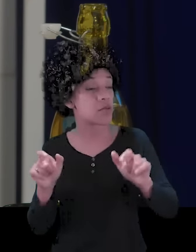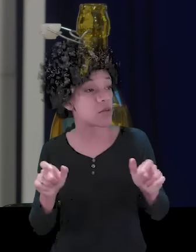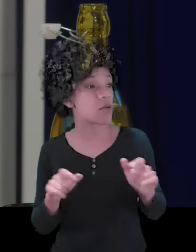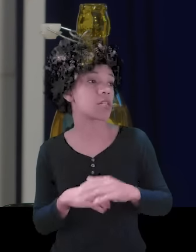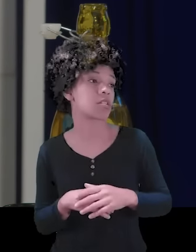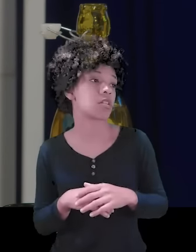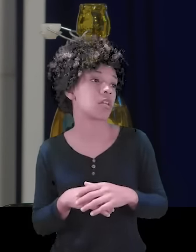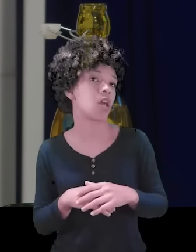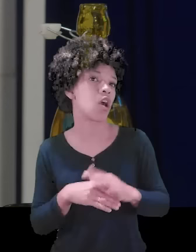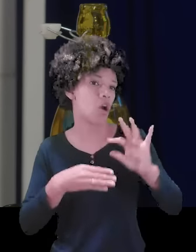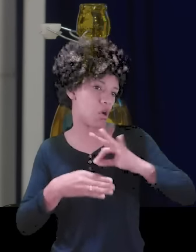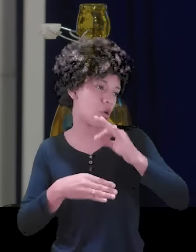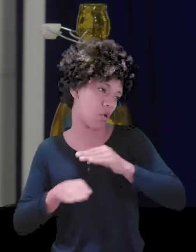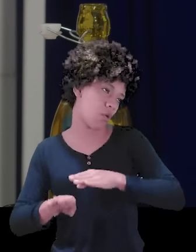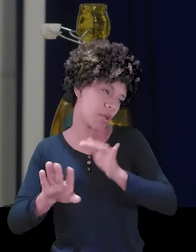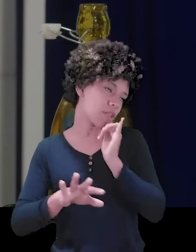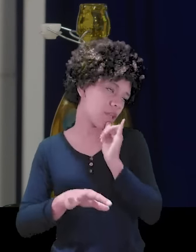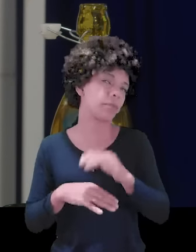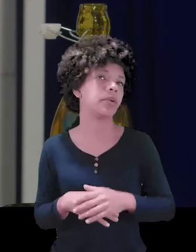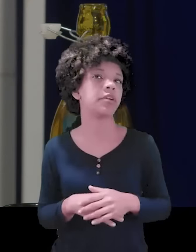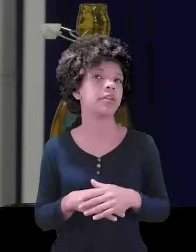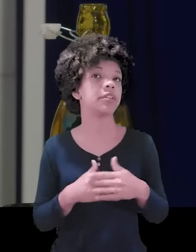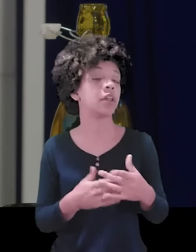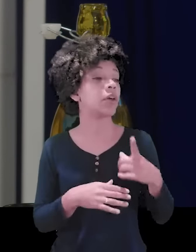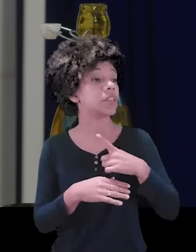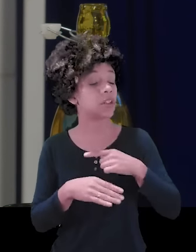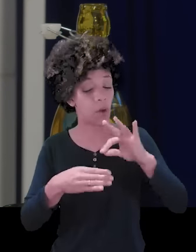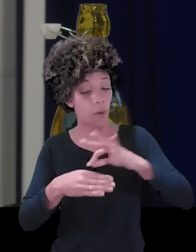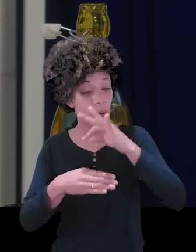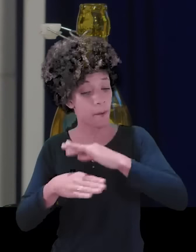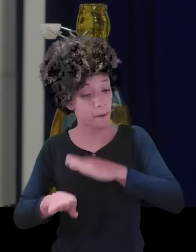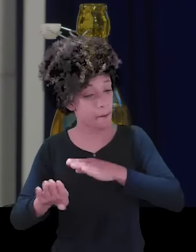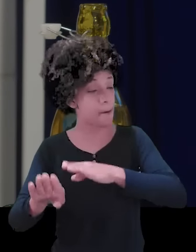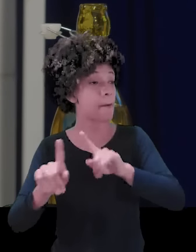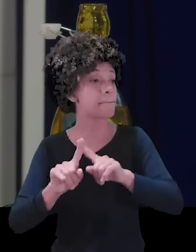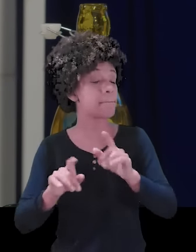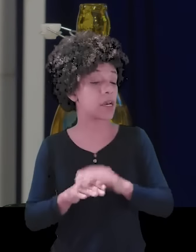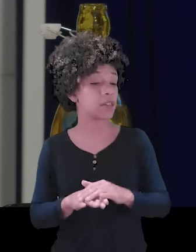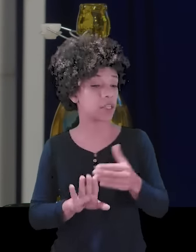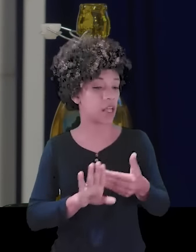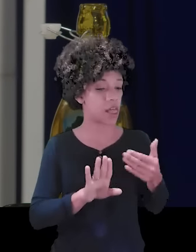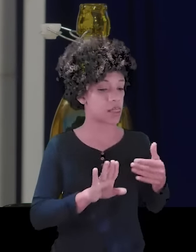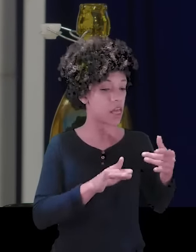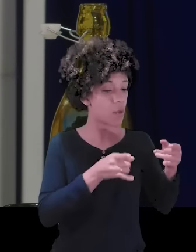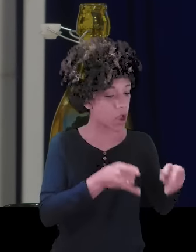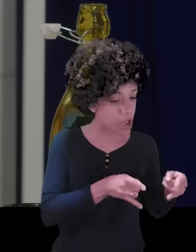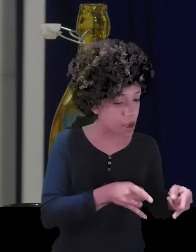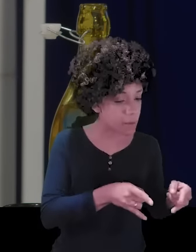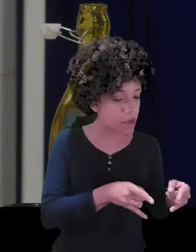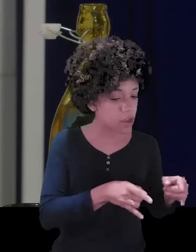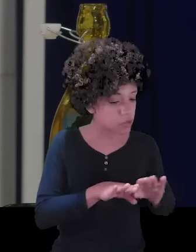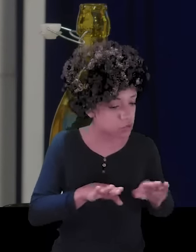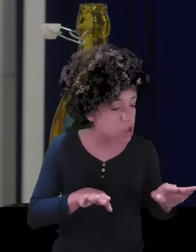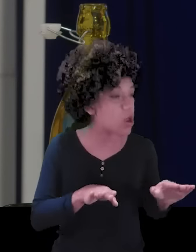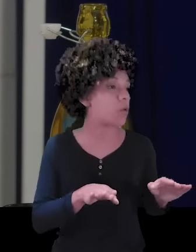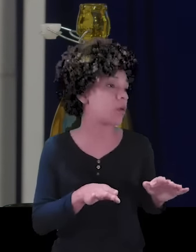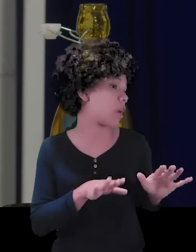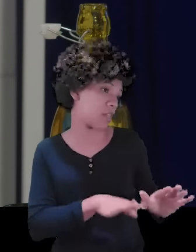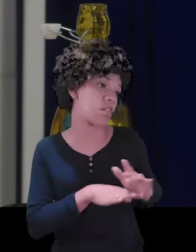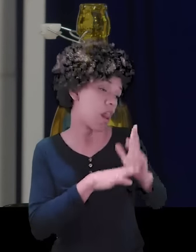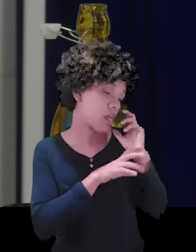pessoas com as fases de confecção um exemplo né então ela fica na máquina mas aí no cantinho tem lá uma cama um colchão no chão e